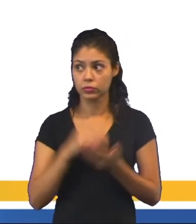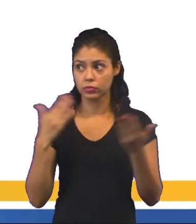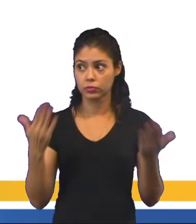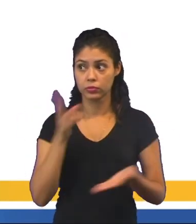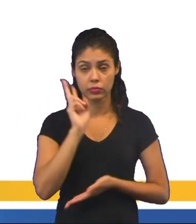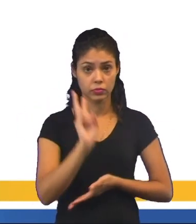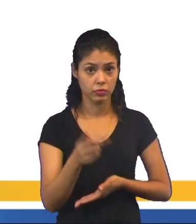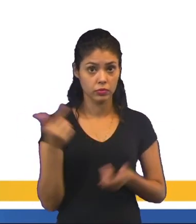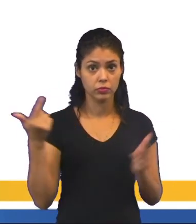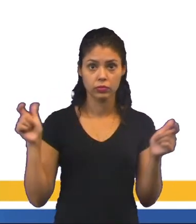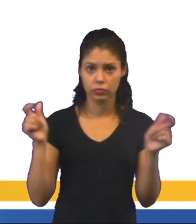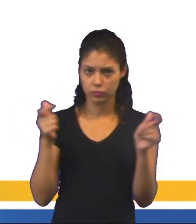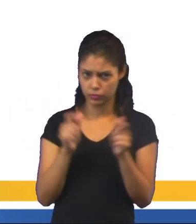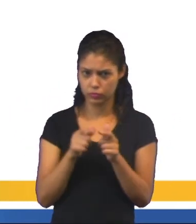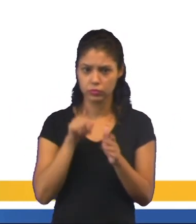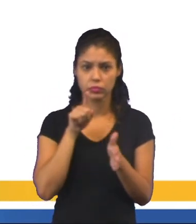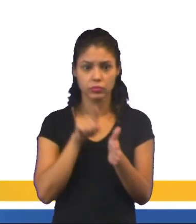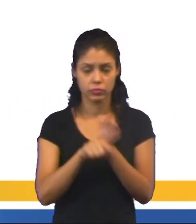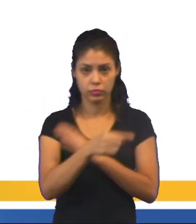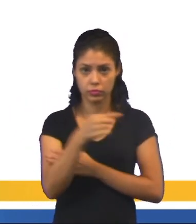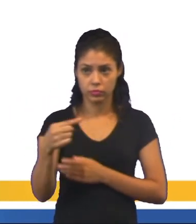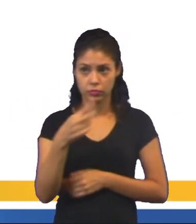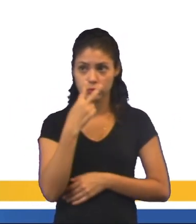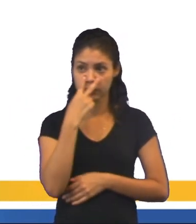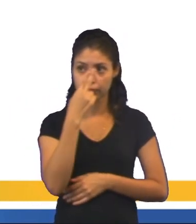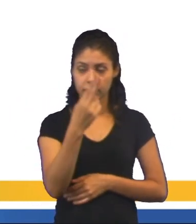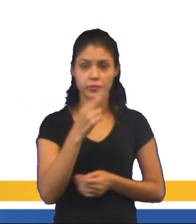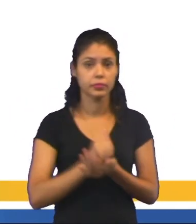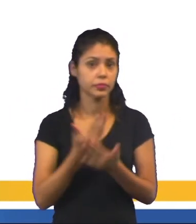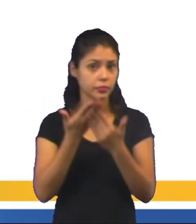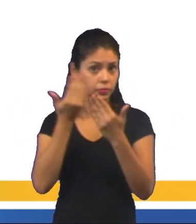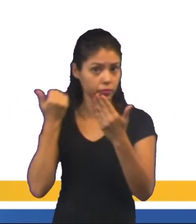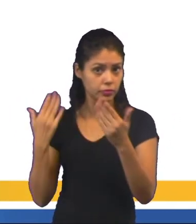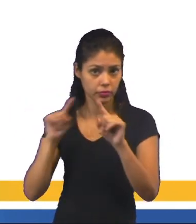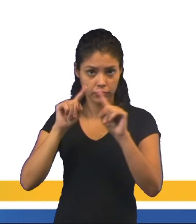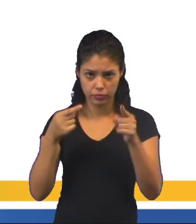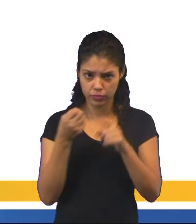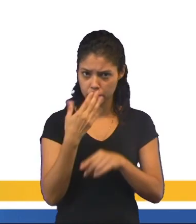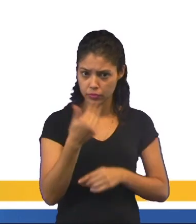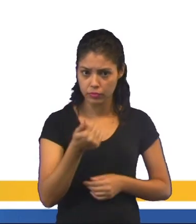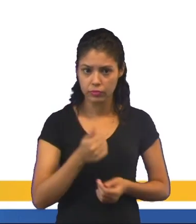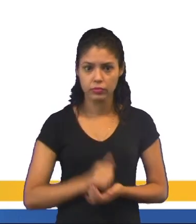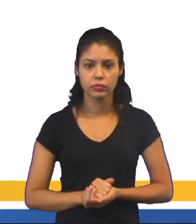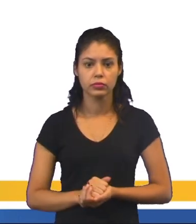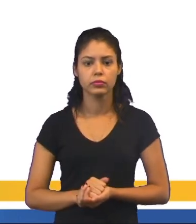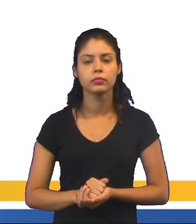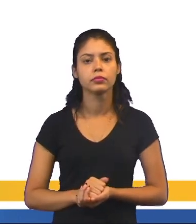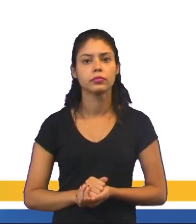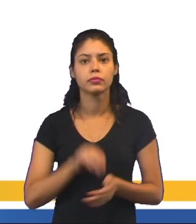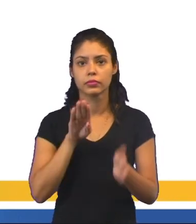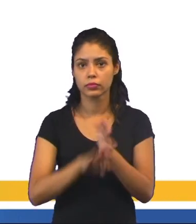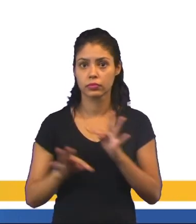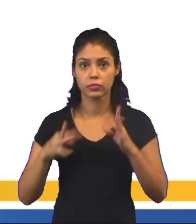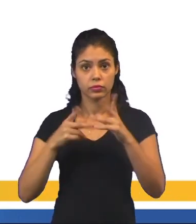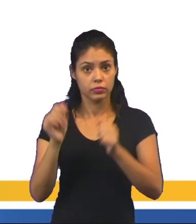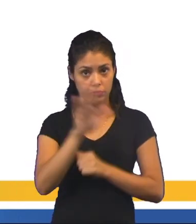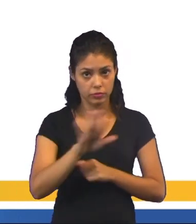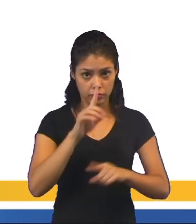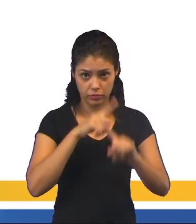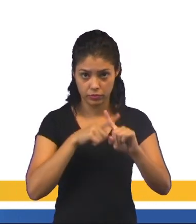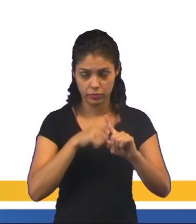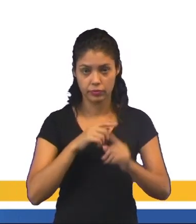Então, o menos vai aparecer ali antes do parênteses, tudo bem? Esse menos vai valer para todas